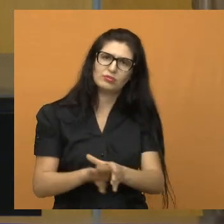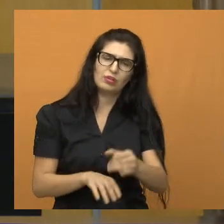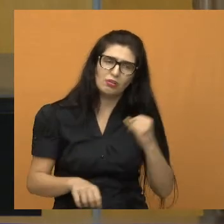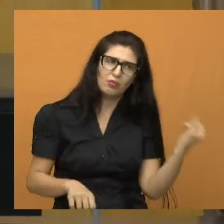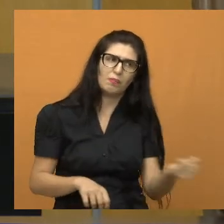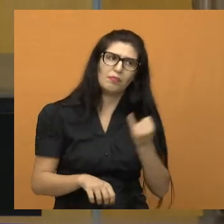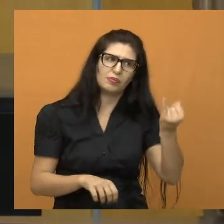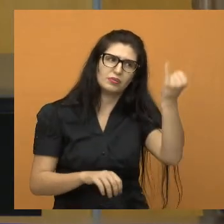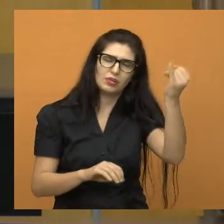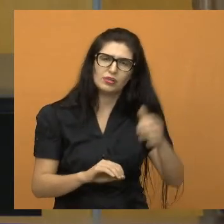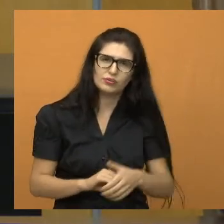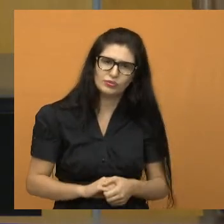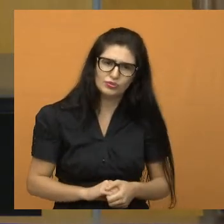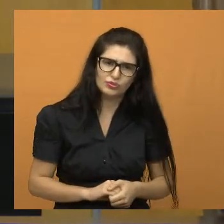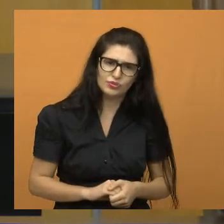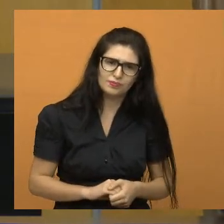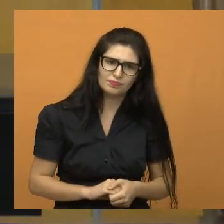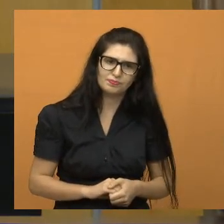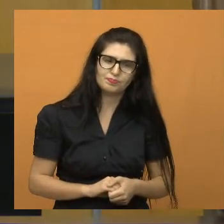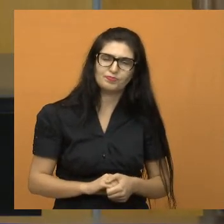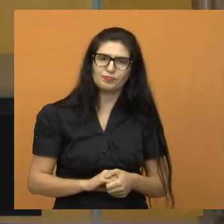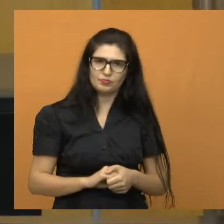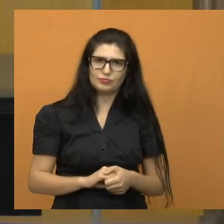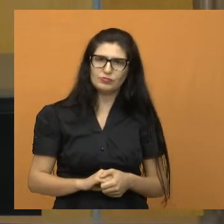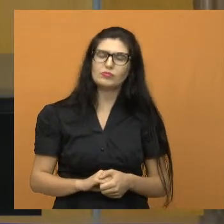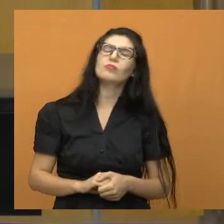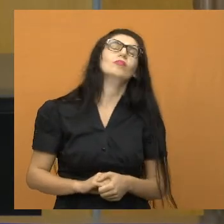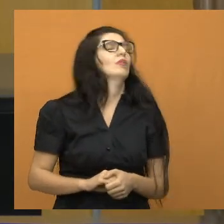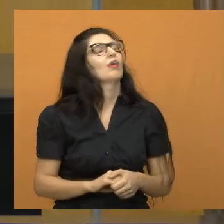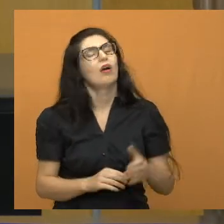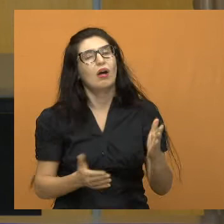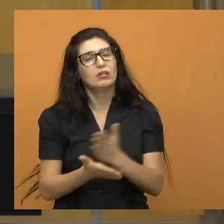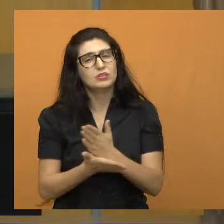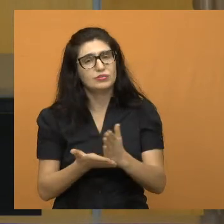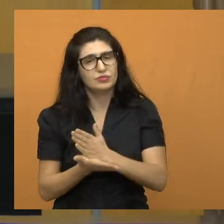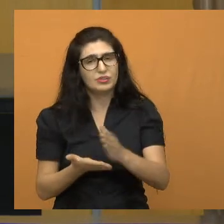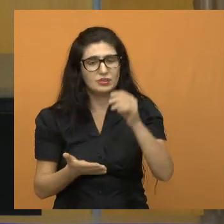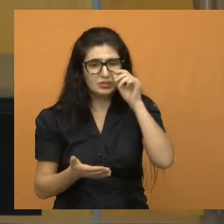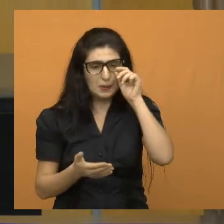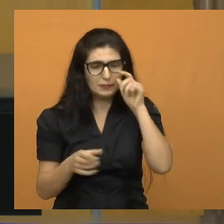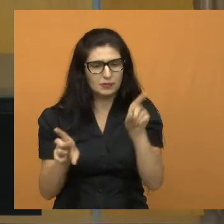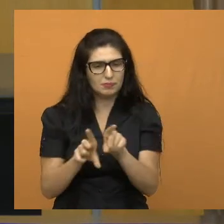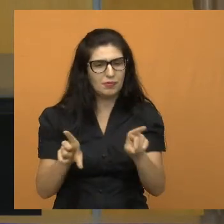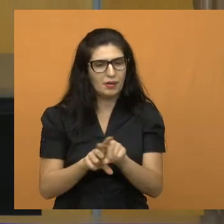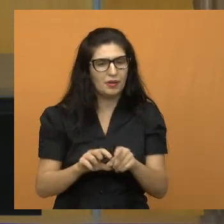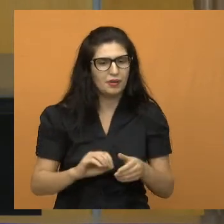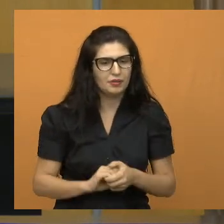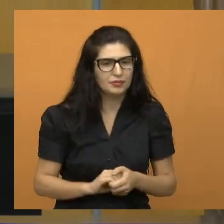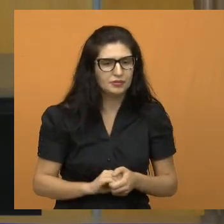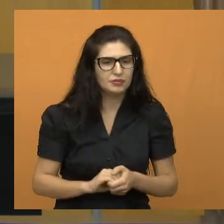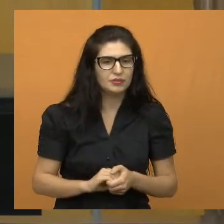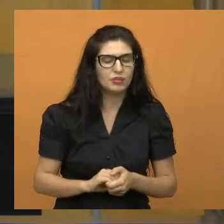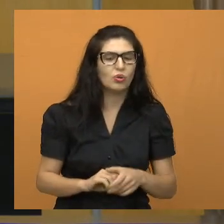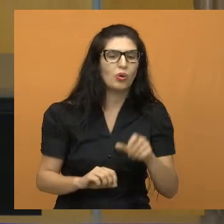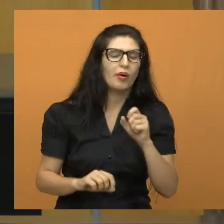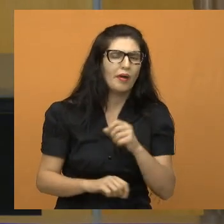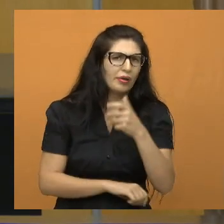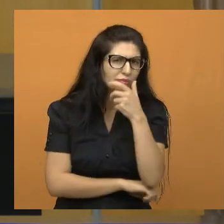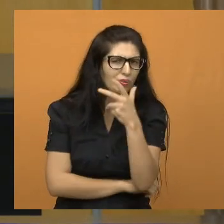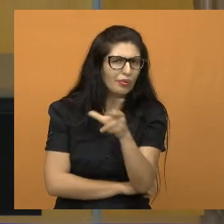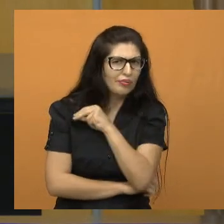fundamental a prevenção. E é assim, é vergonhoso quanto que hoje você pega o que você gasta com uma